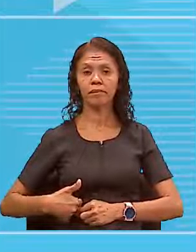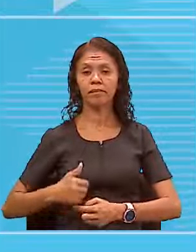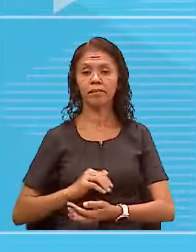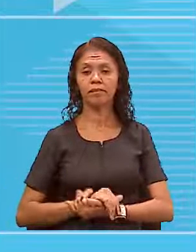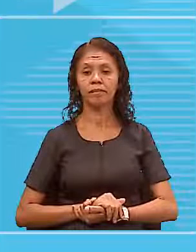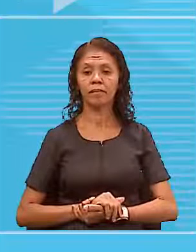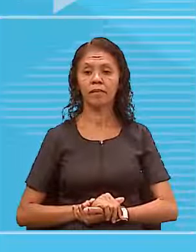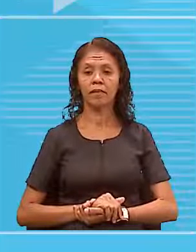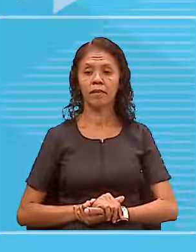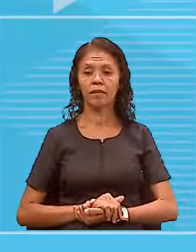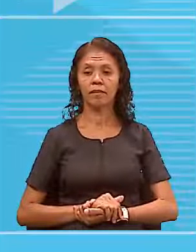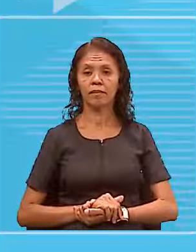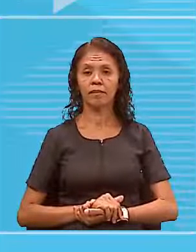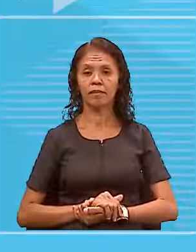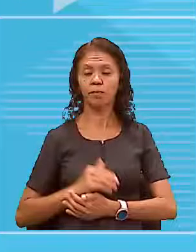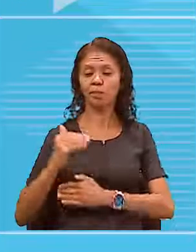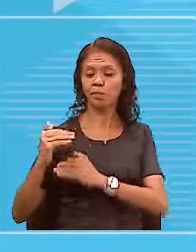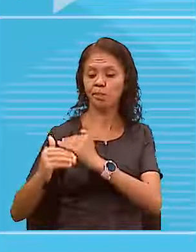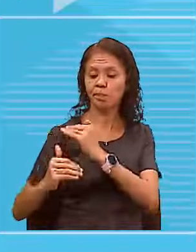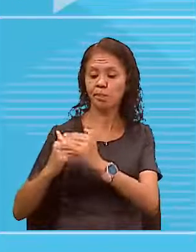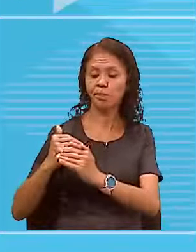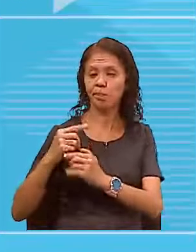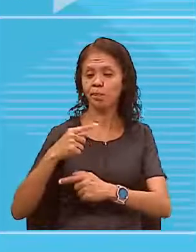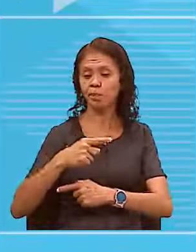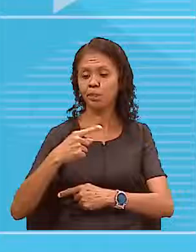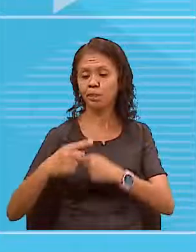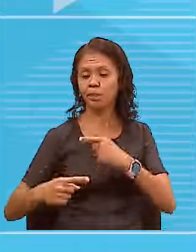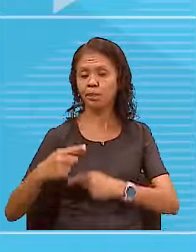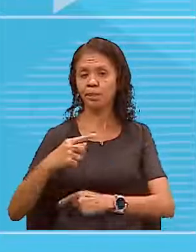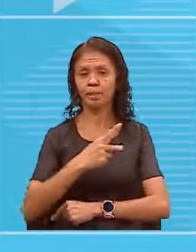ele possa desenvolver políticas públicas,